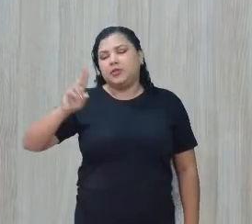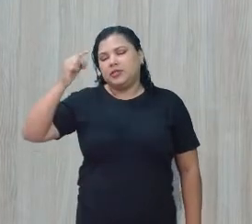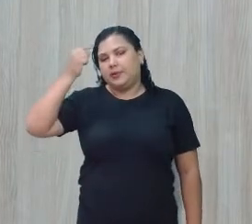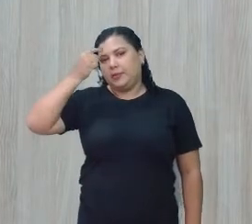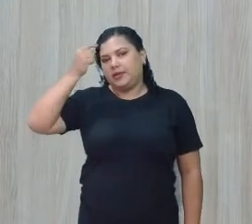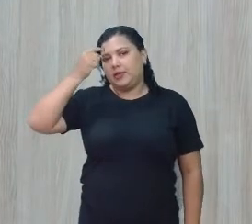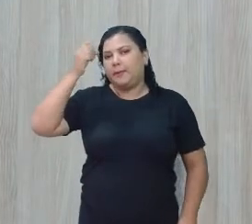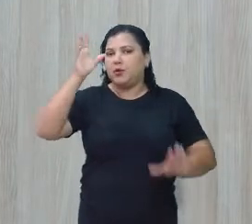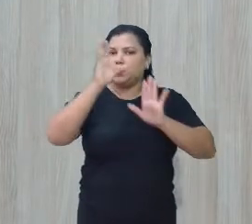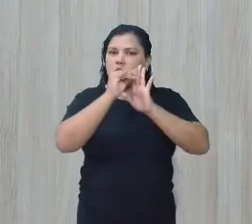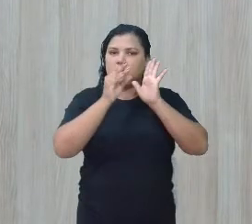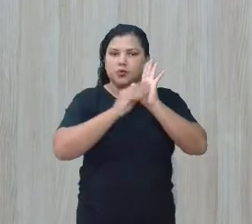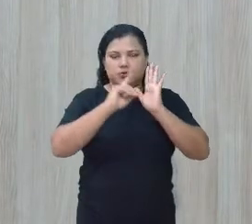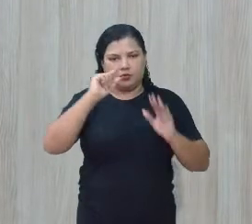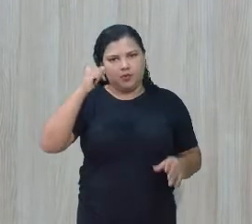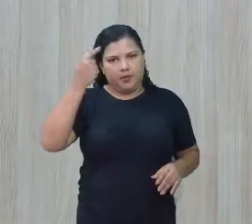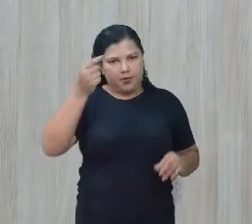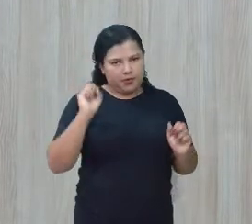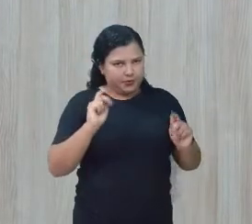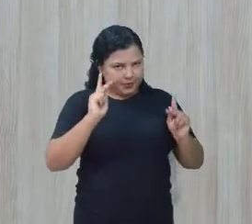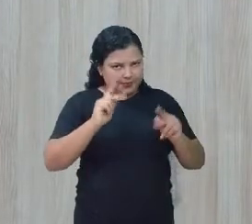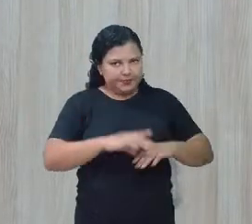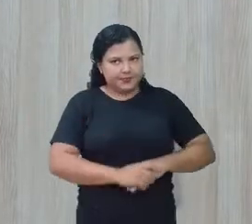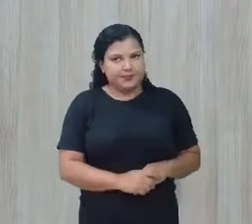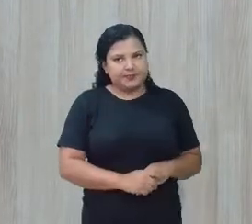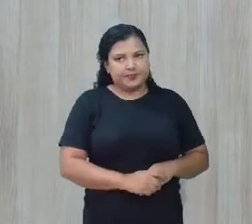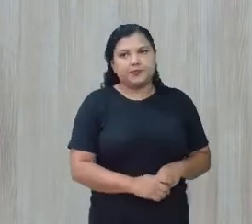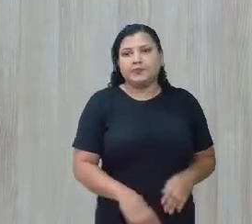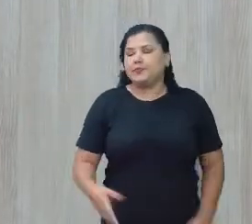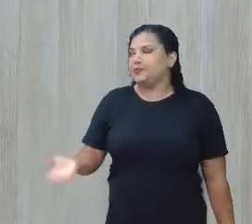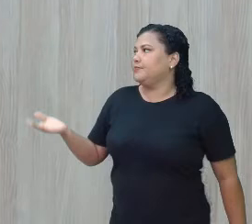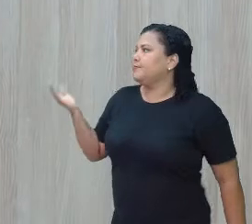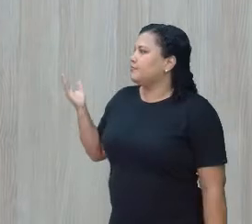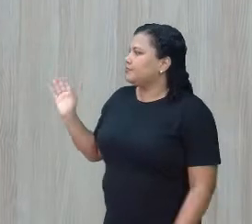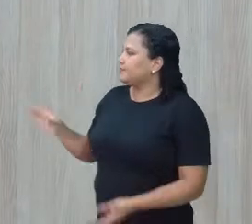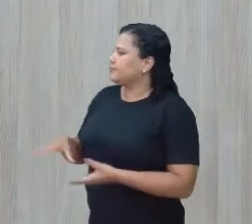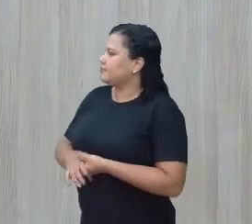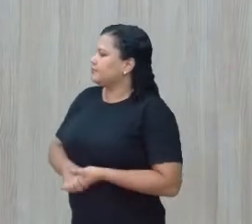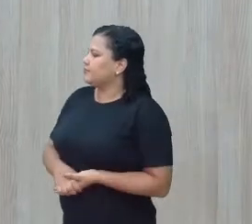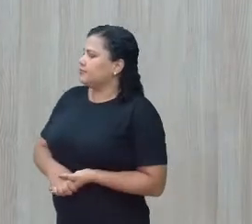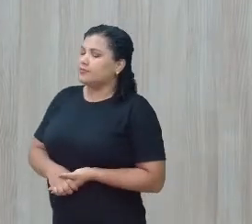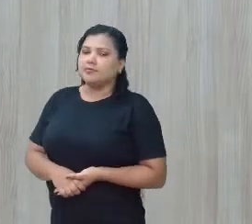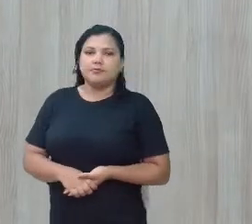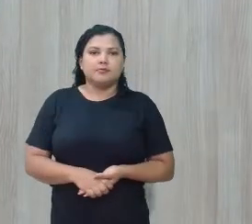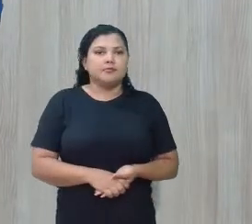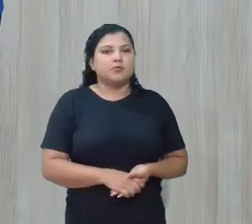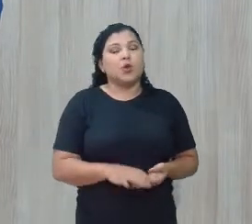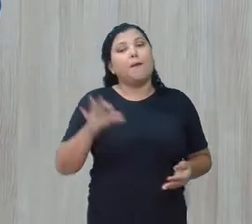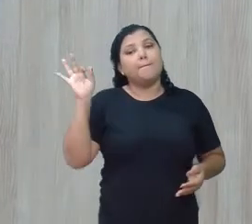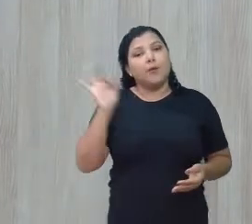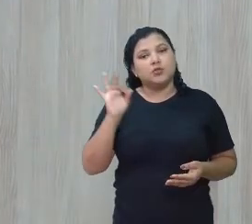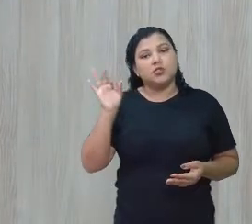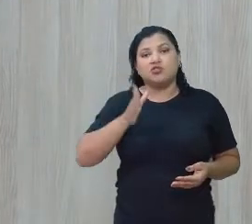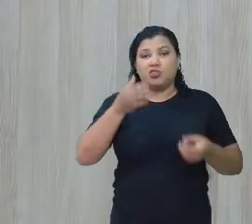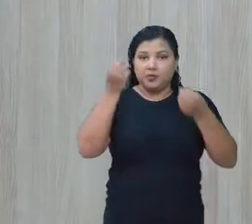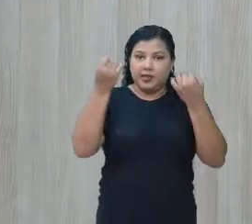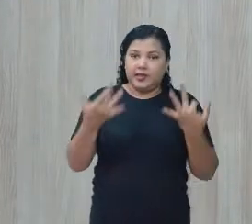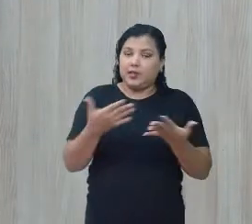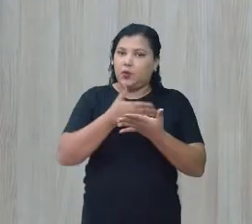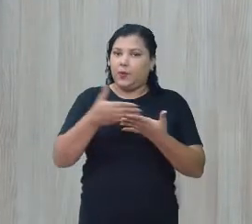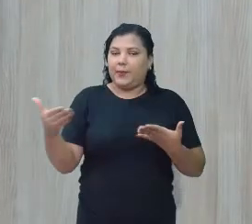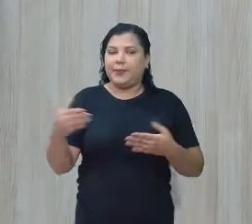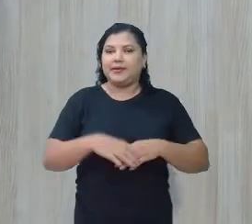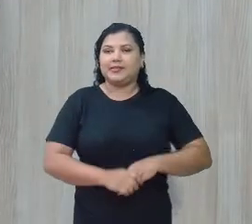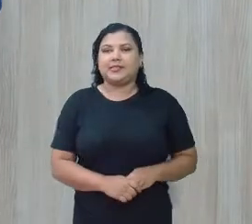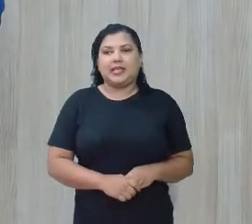pensamento desse conteúdo mais para frente um pouquinho, tá certo? Então, vamos lá. Porcentagem, como eu falei no comecinho, a gente tem essa ideia